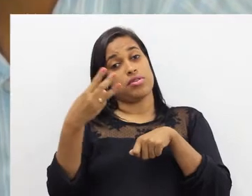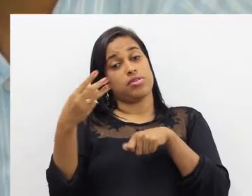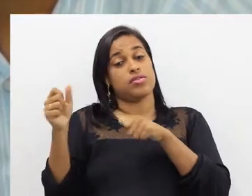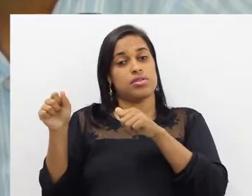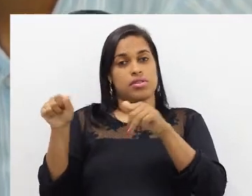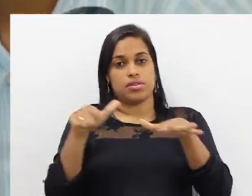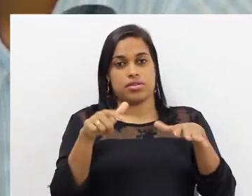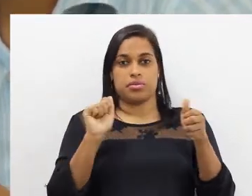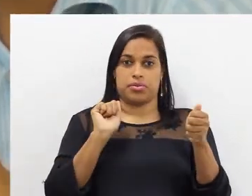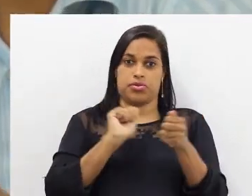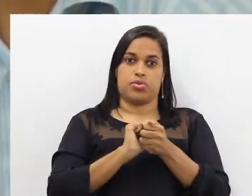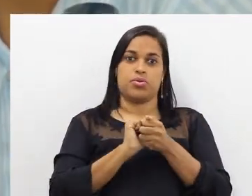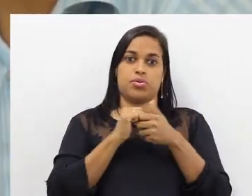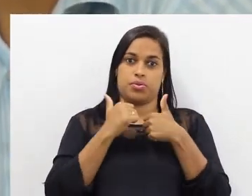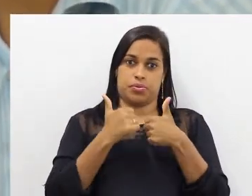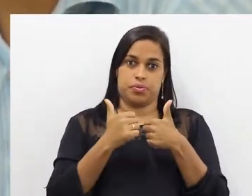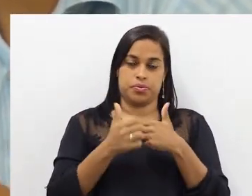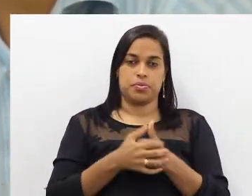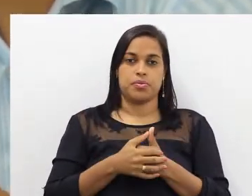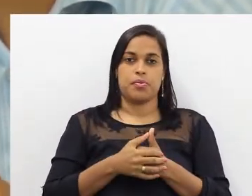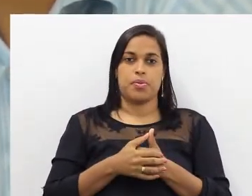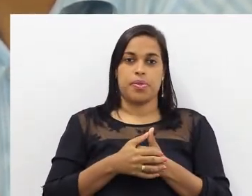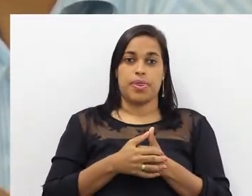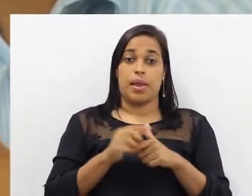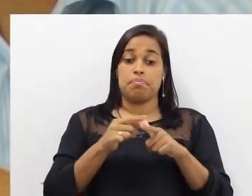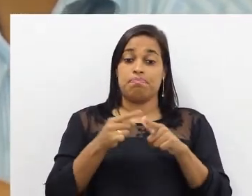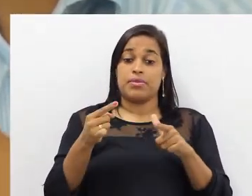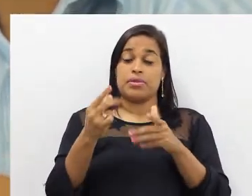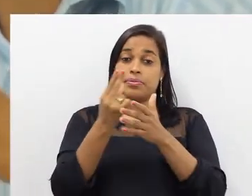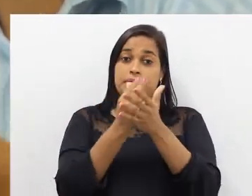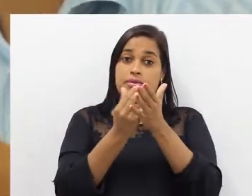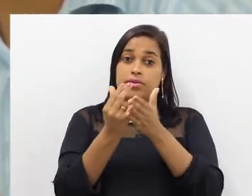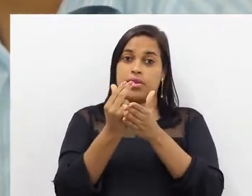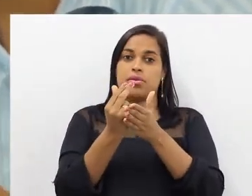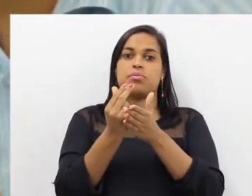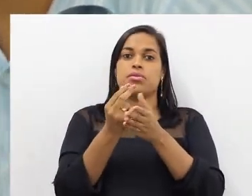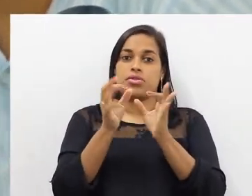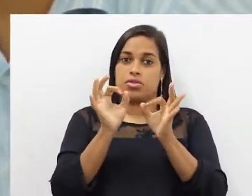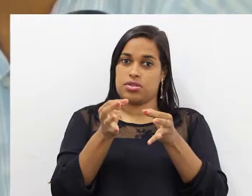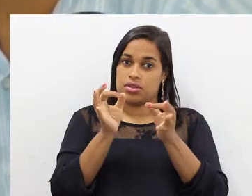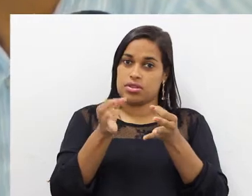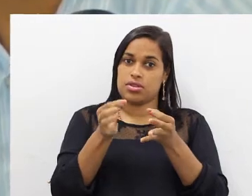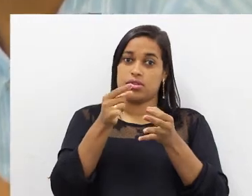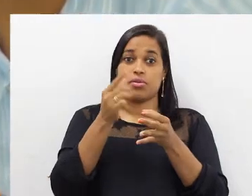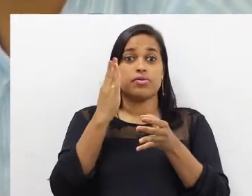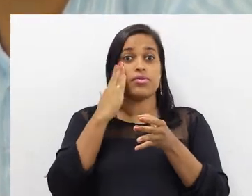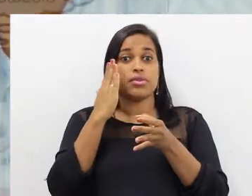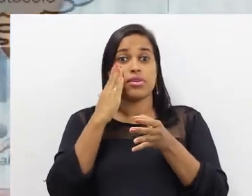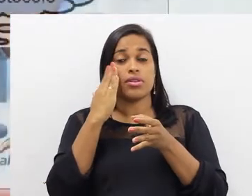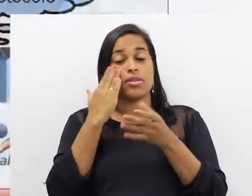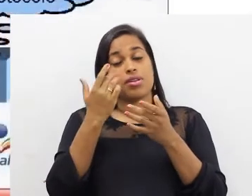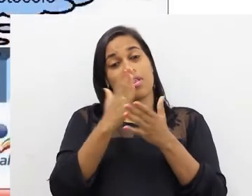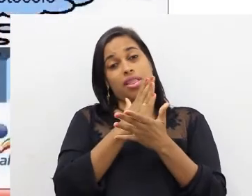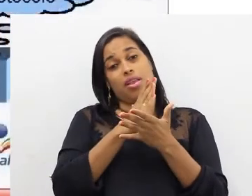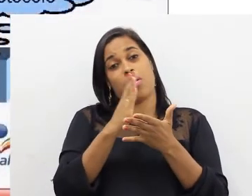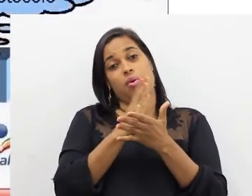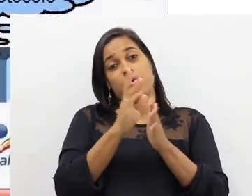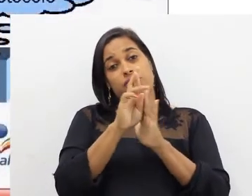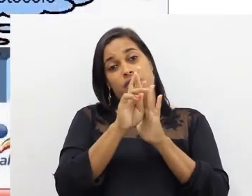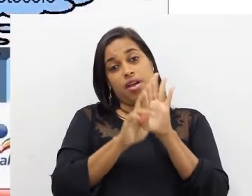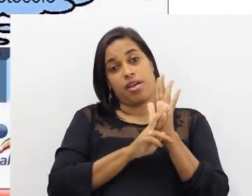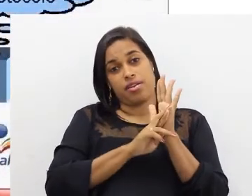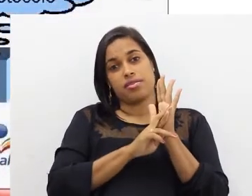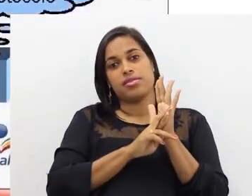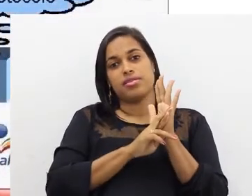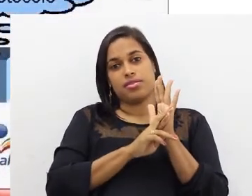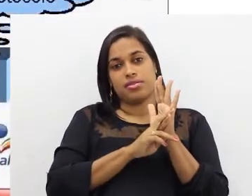junto. Só que para a imagem sair e o áudio sair junto, chegar até você, você entender, existem regras. Essas regras são